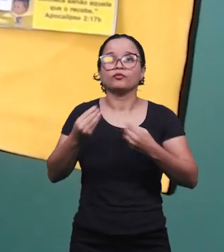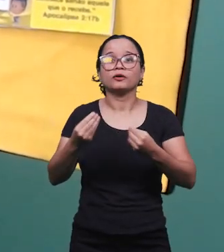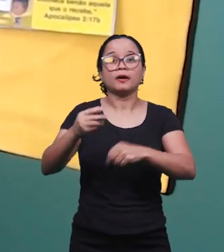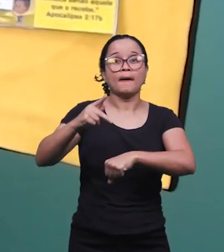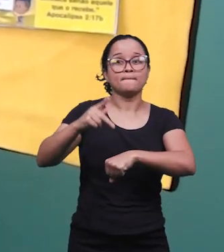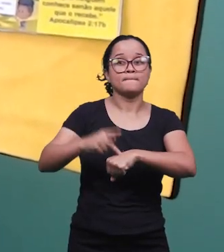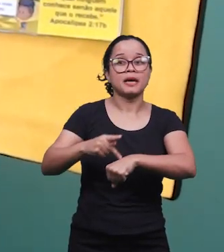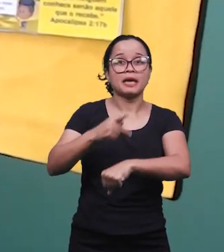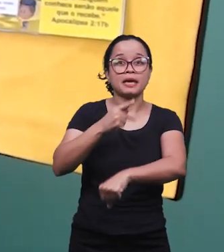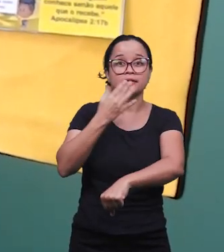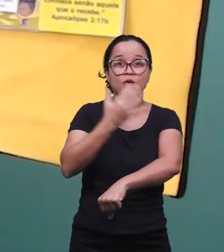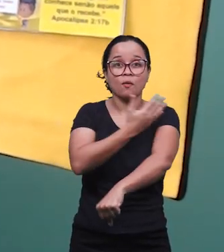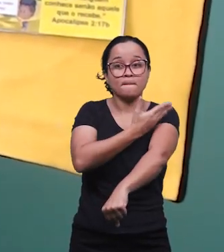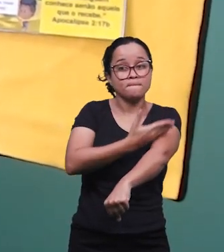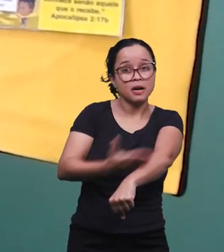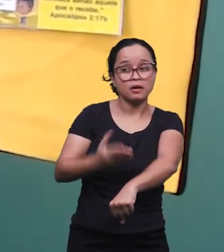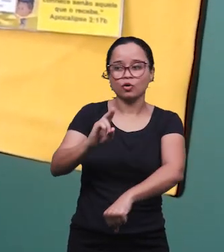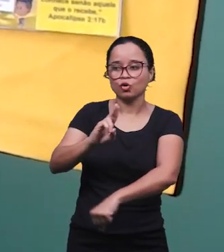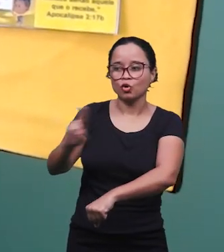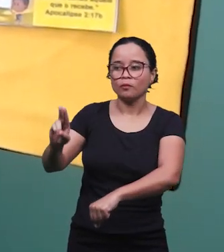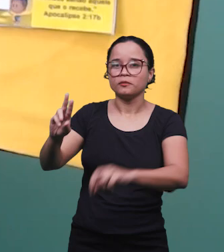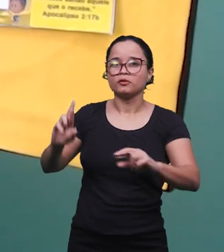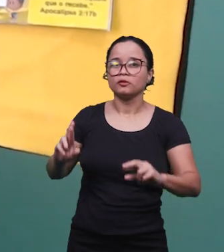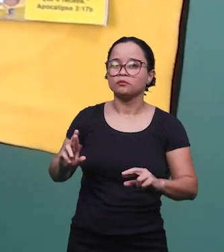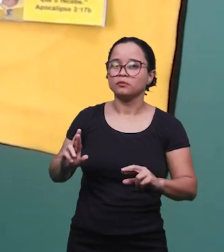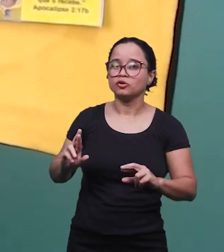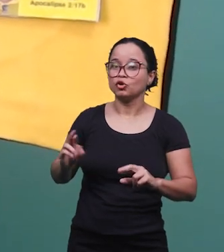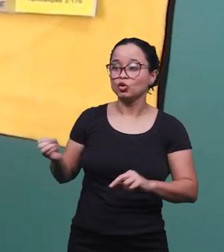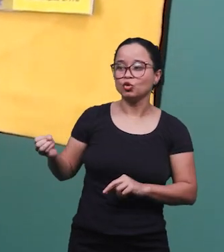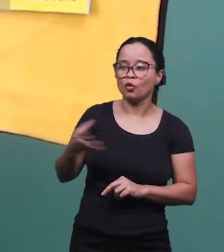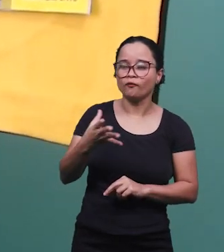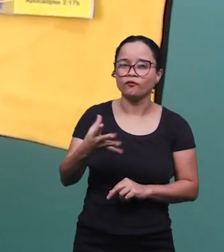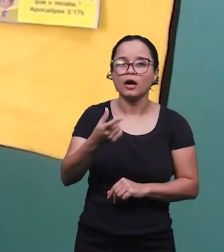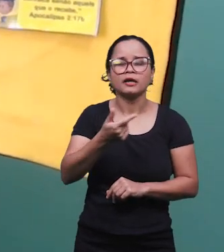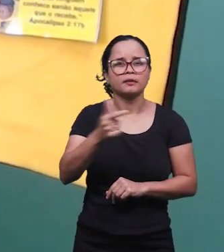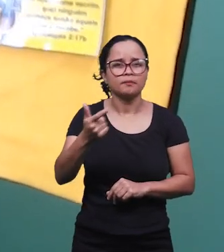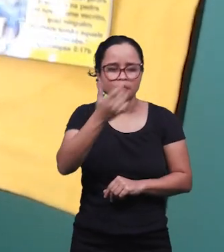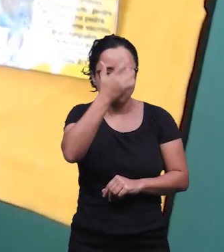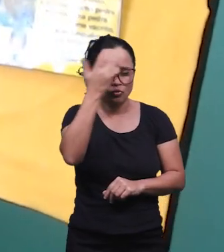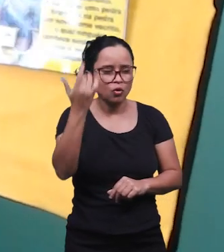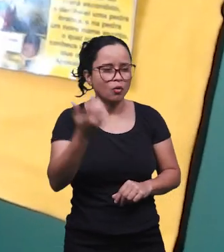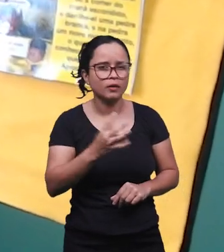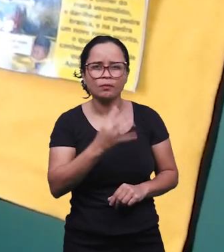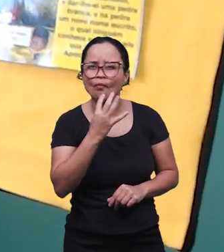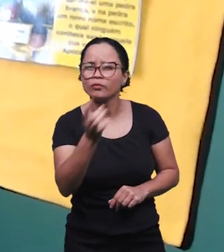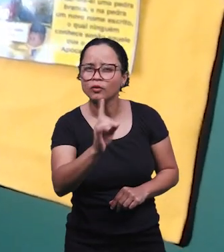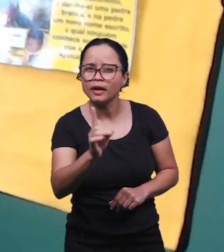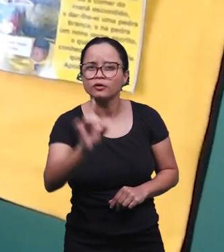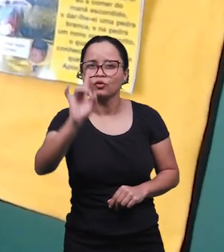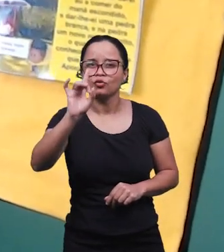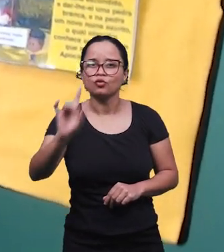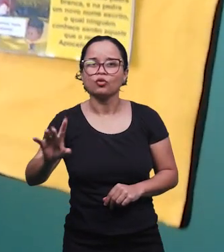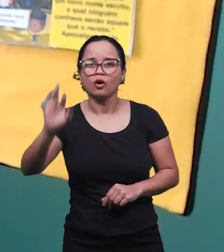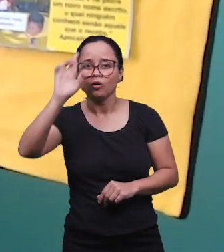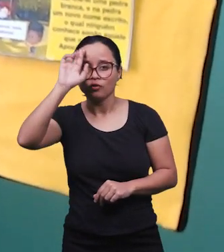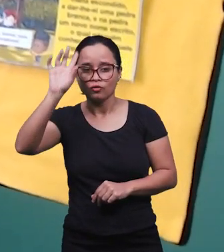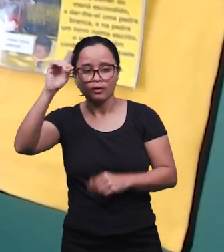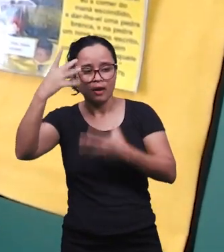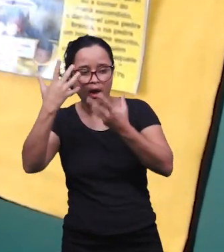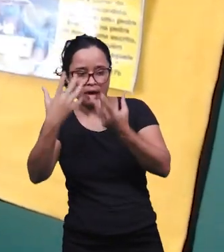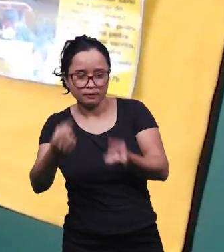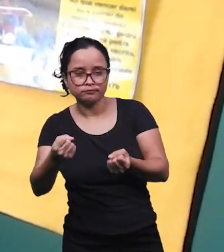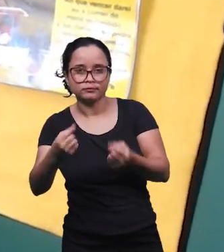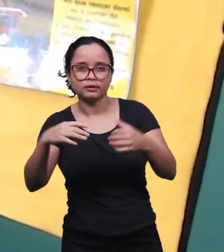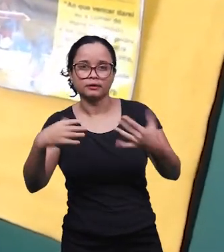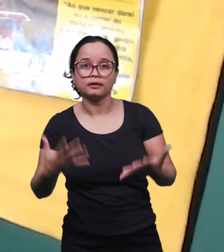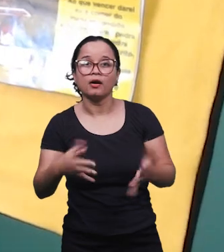pedra um novo nome escrito, o qual ninguém conhece, senão aquele que o recebe. Glória a Jesus. Por quê? Esse